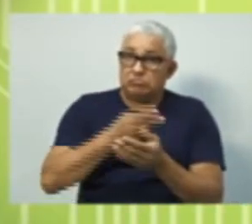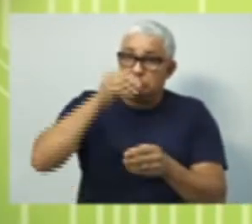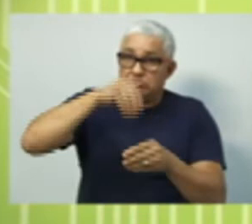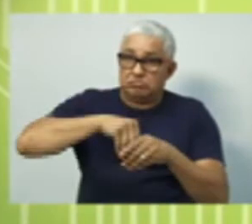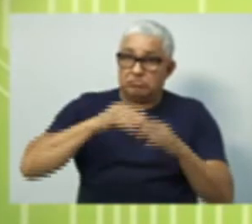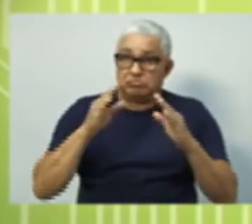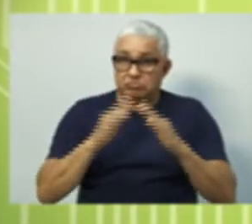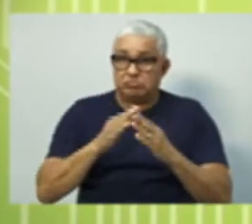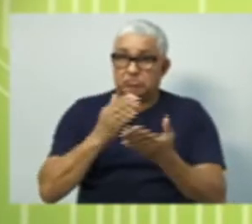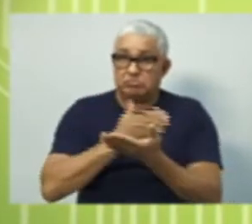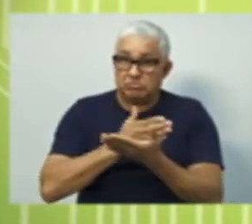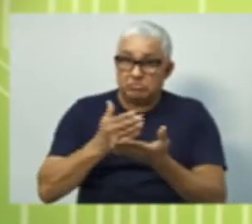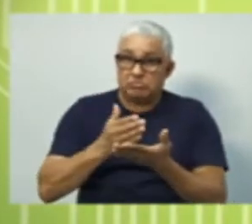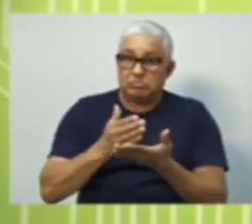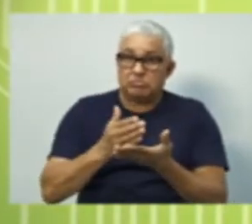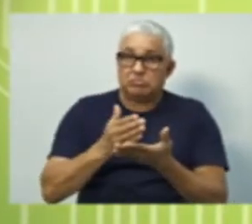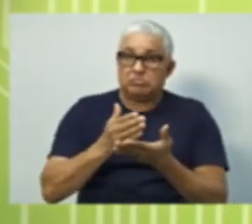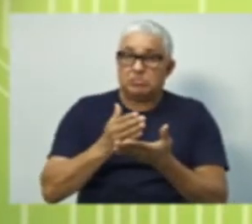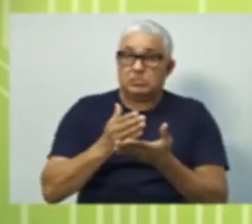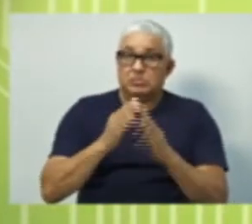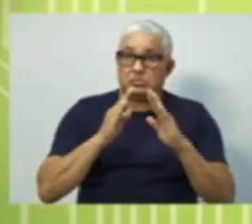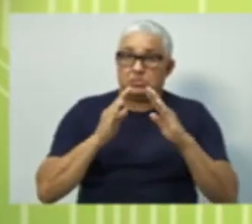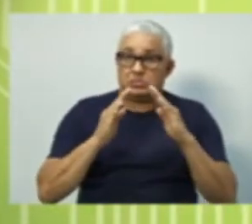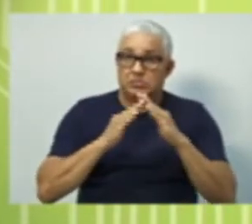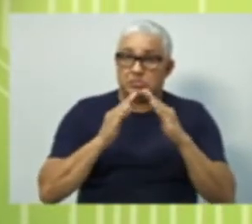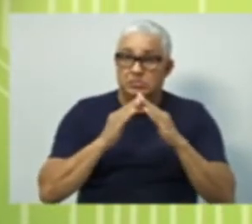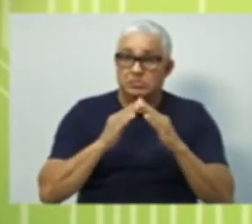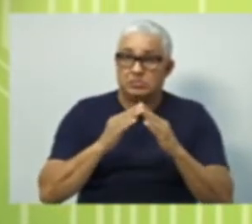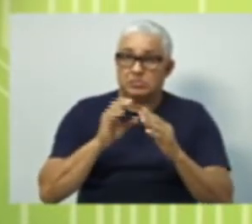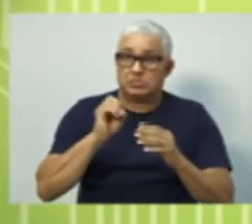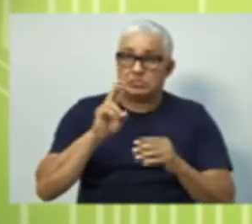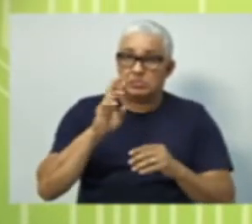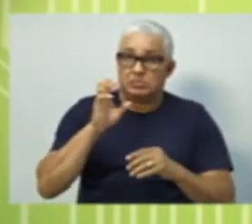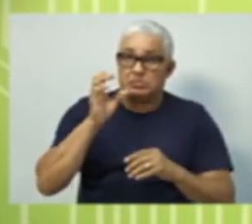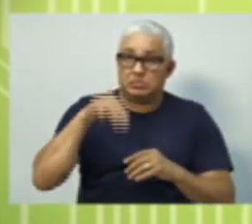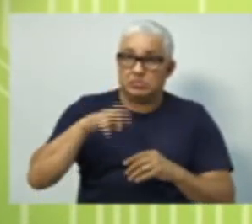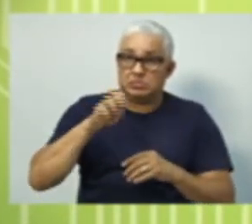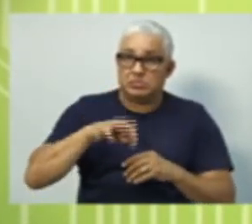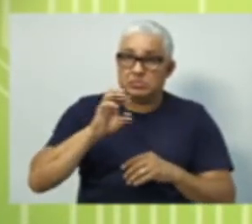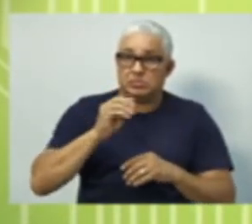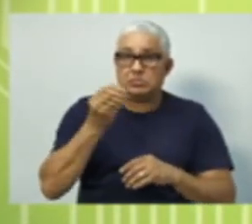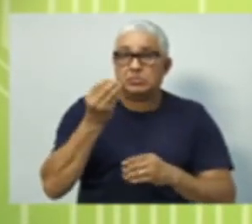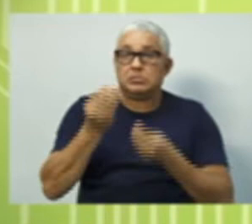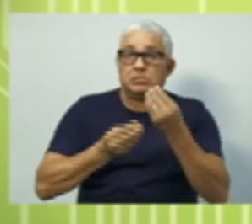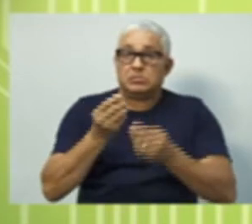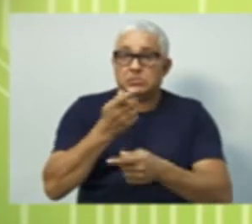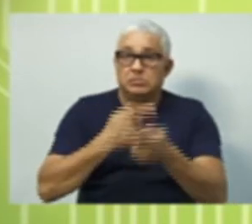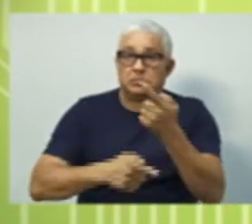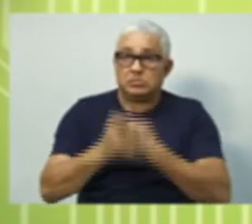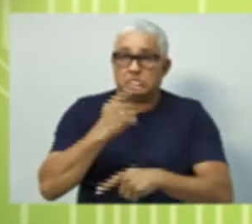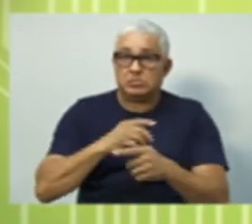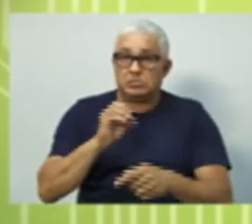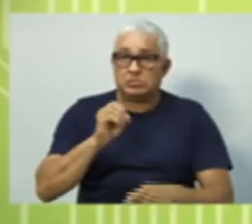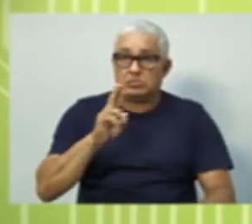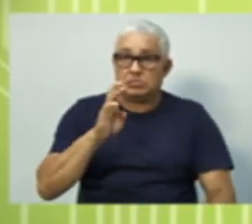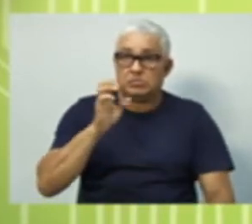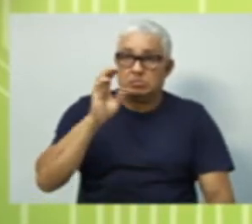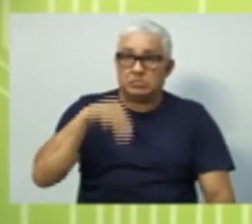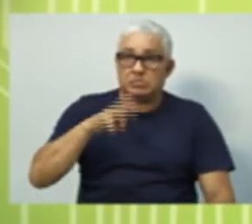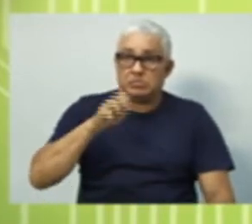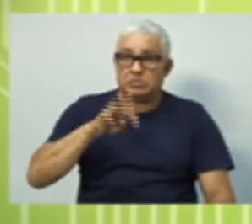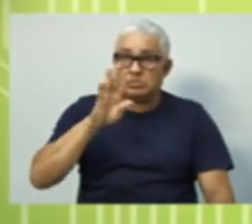comporta, seu orçamento financeiro, as suas receitas não comportam, e não comportando, você cai em frustração. E se